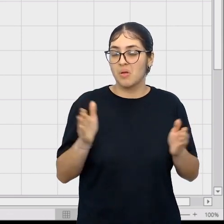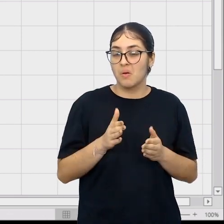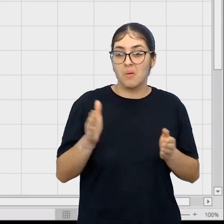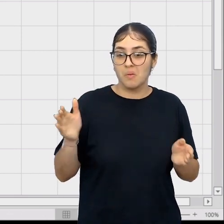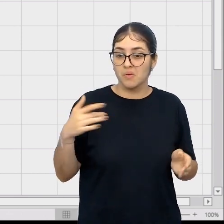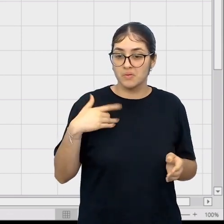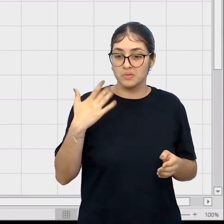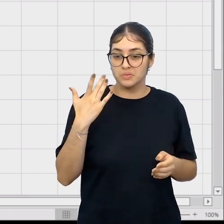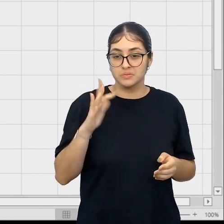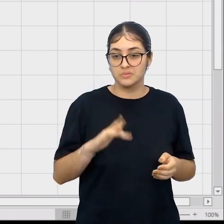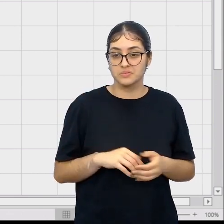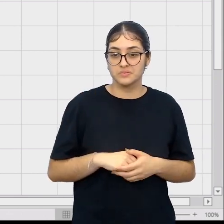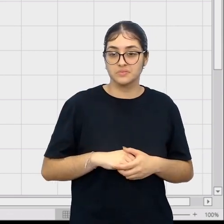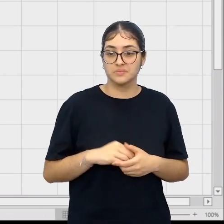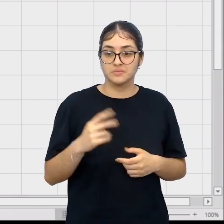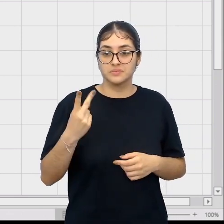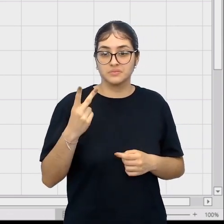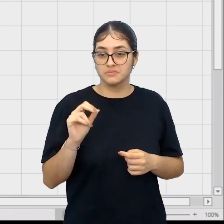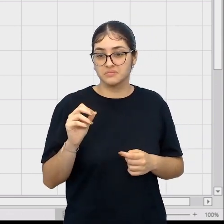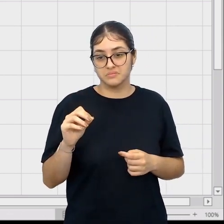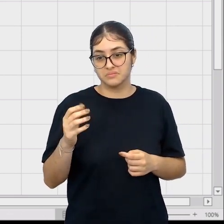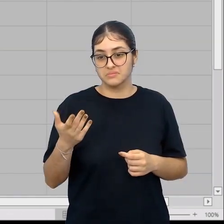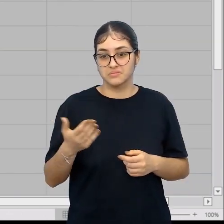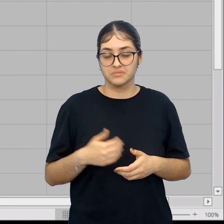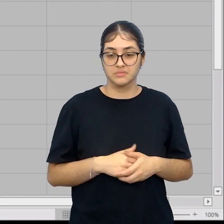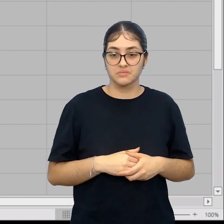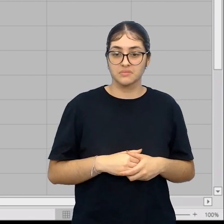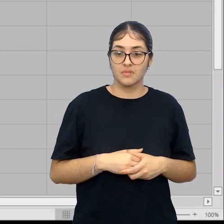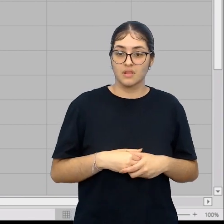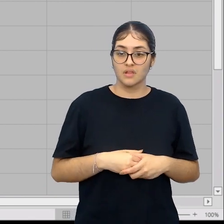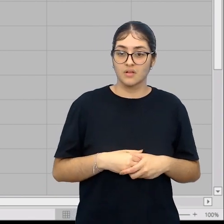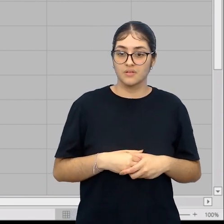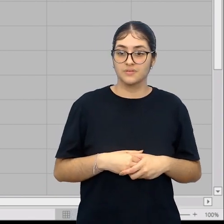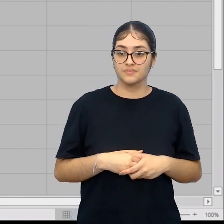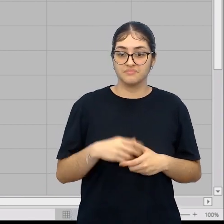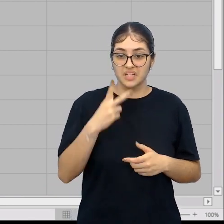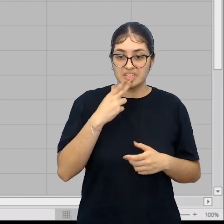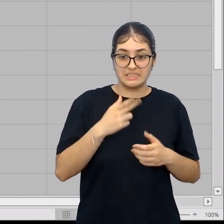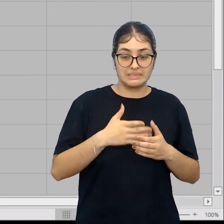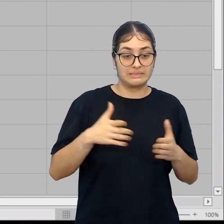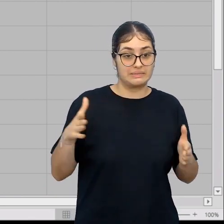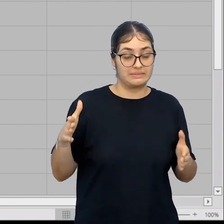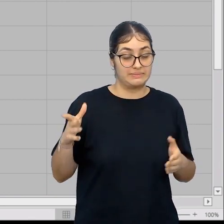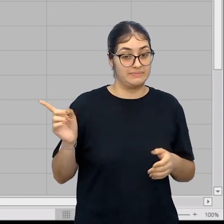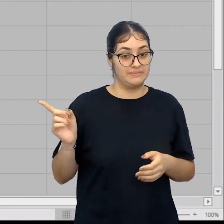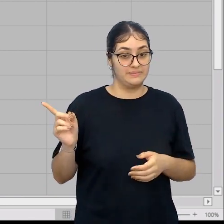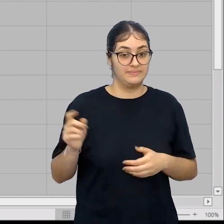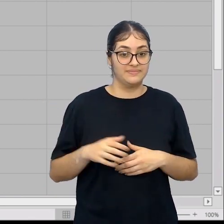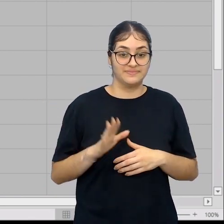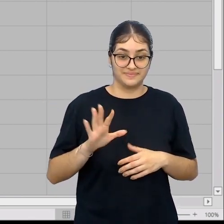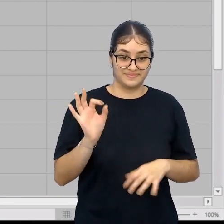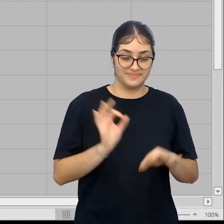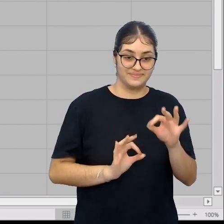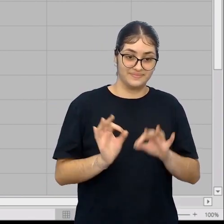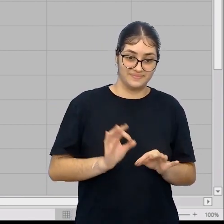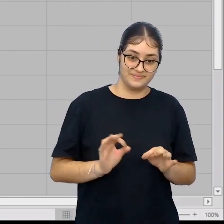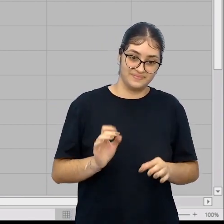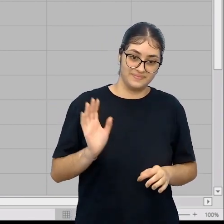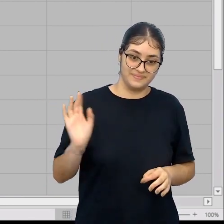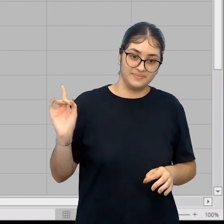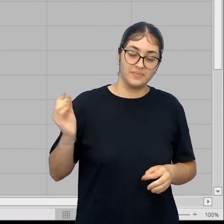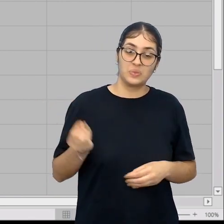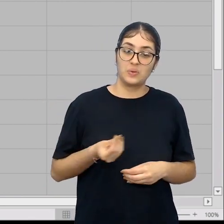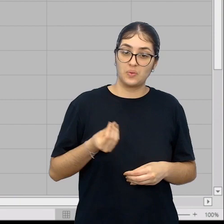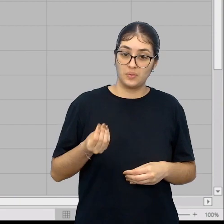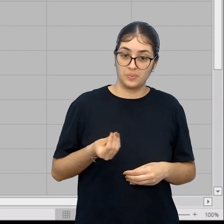Vou pôr uma largura 20, Tá. tá bom? Só para ficar bem larguinho. Tá. Acho que ficou demais, né? Era Peraí, 19. cliquei selecionando,